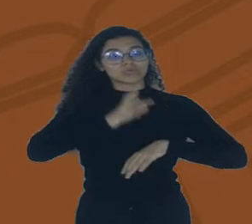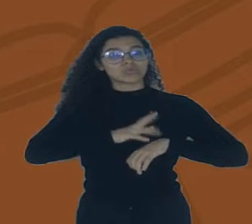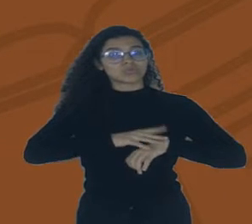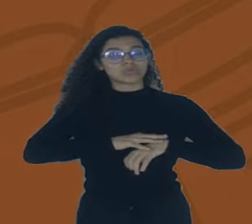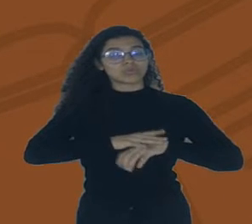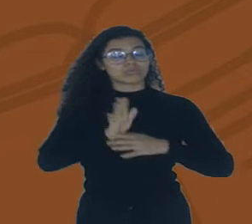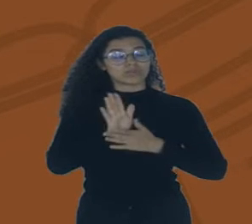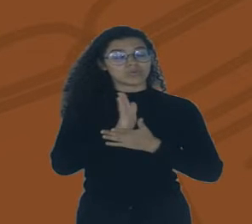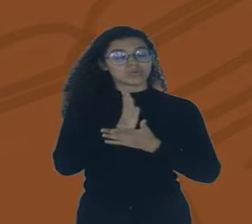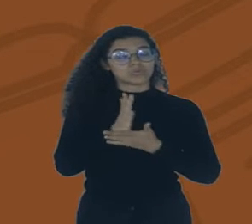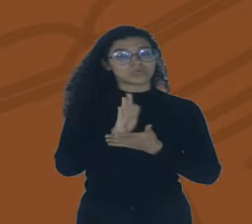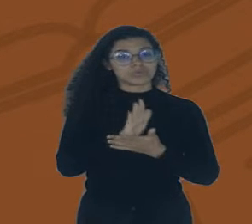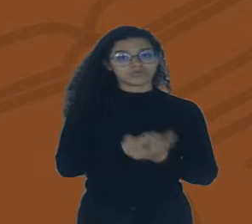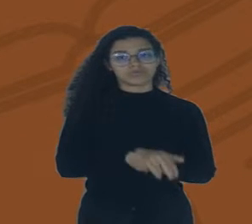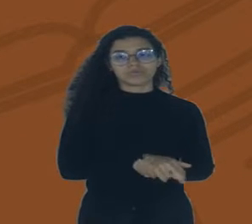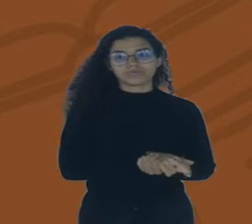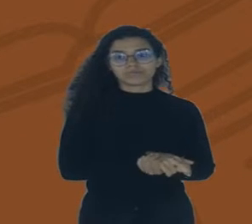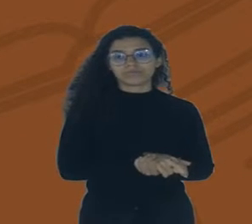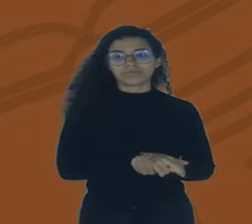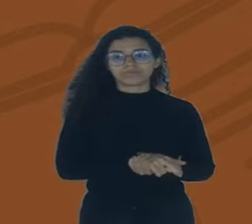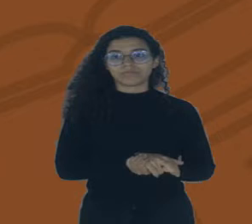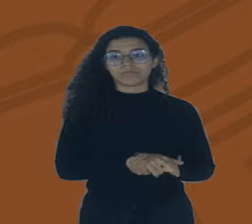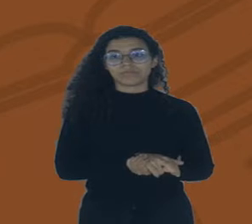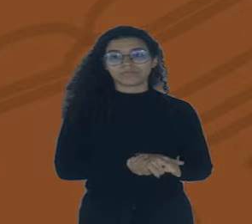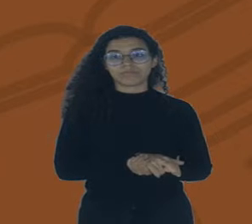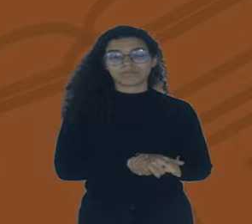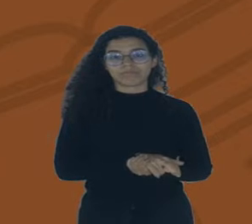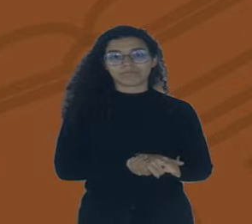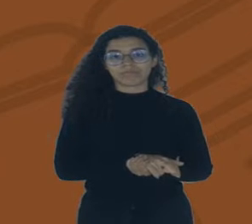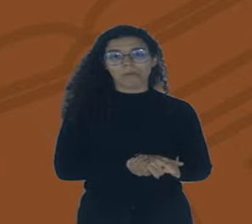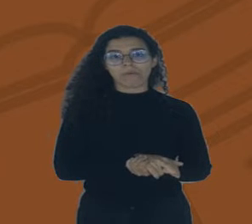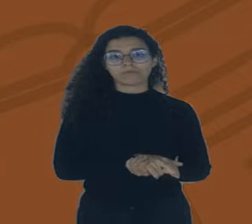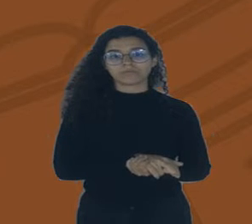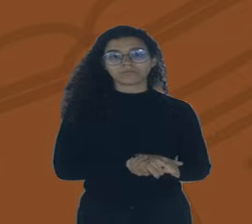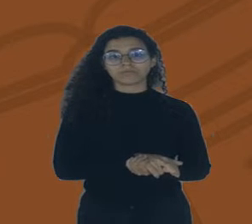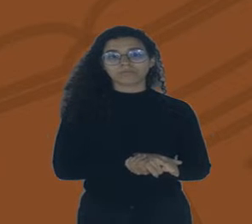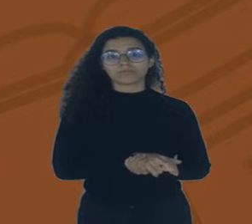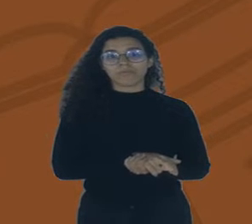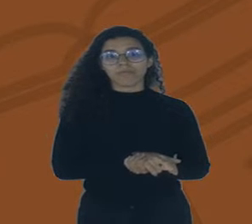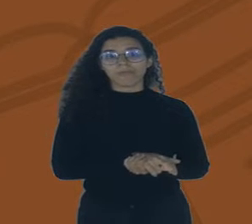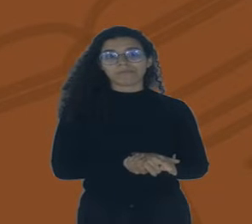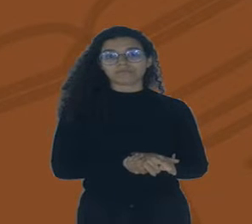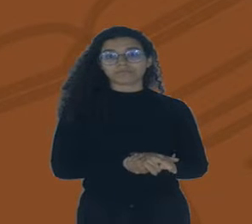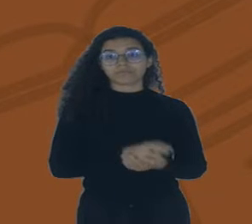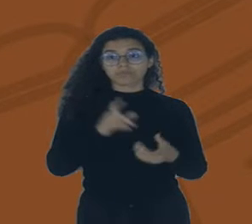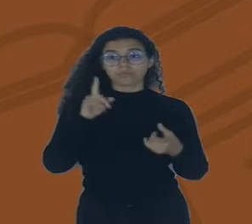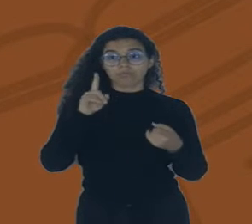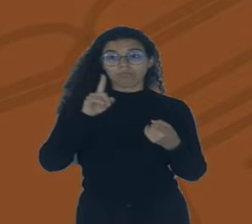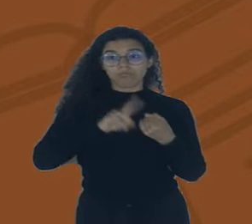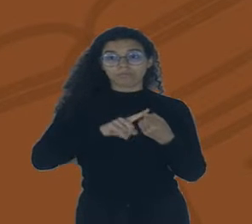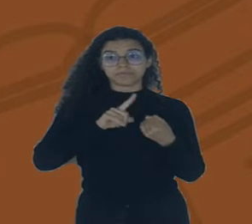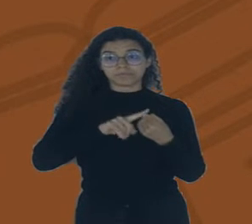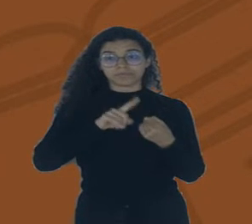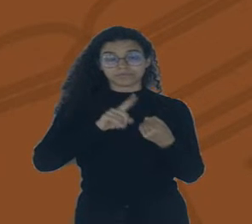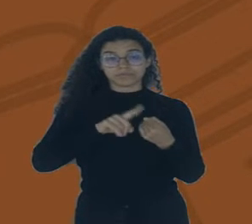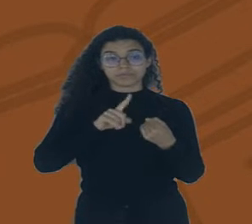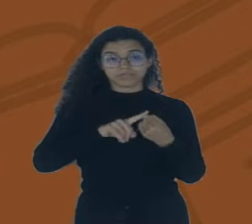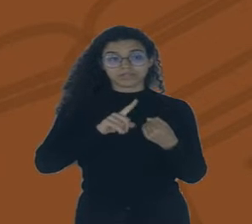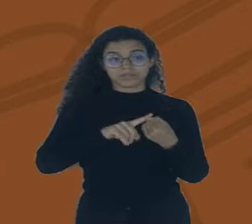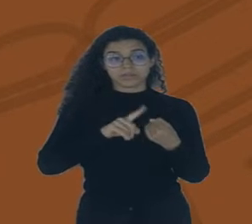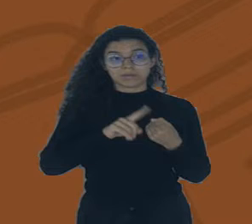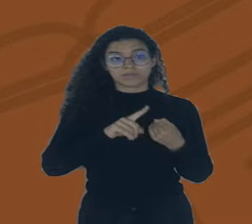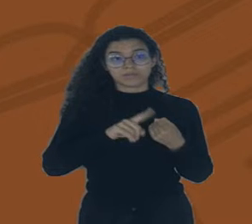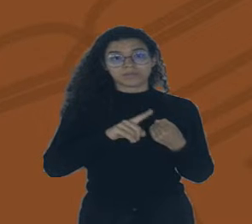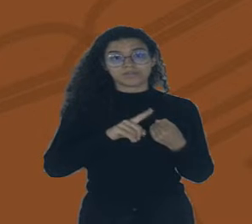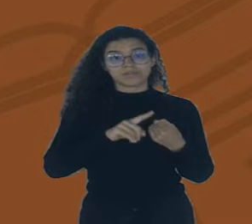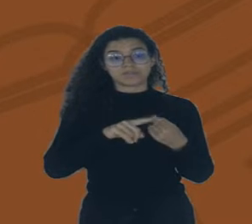de determinadas doenças. Elas também são produzidas, também são